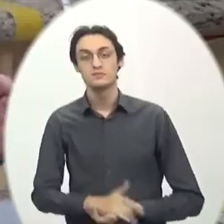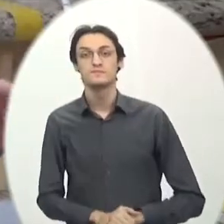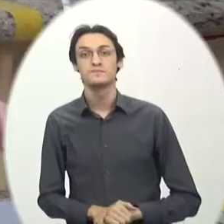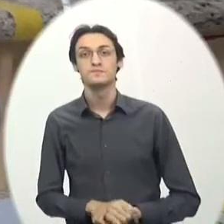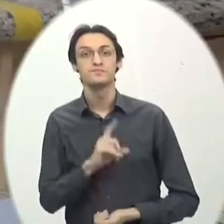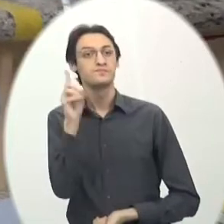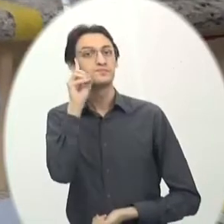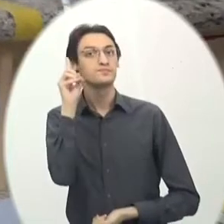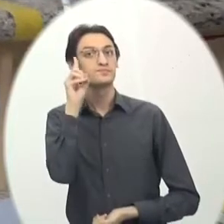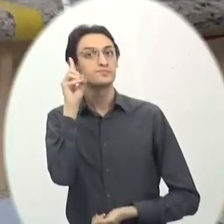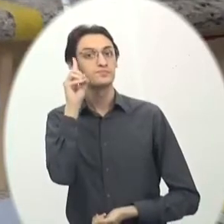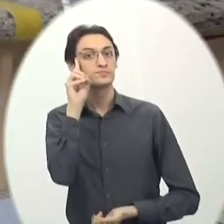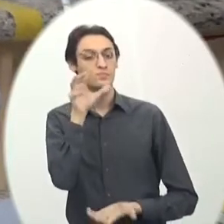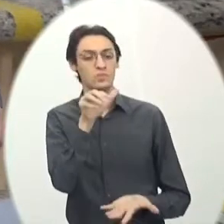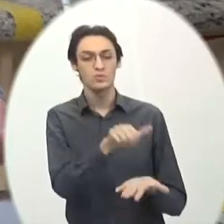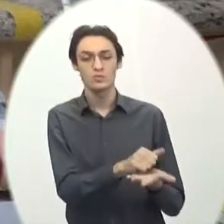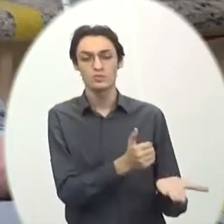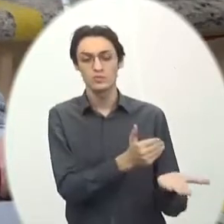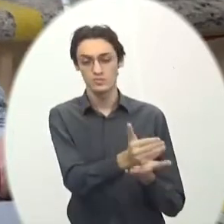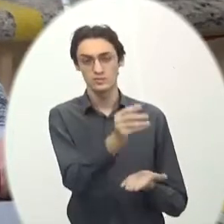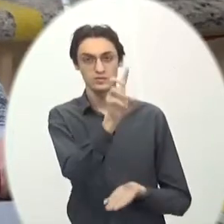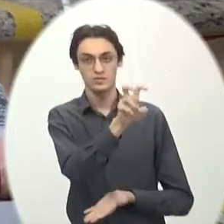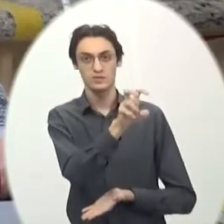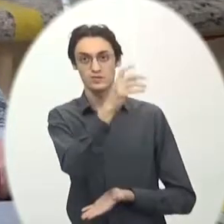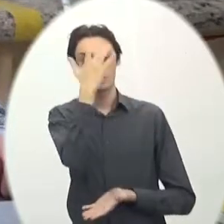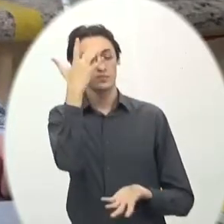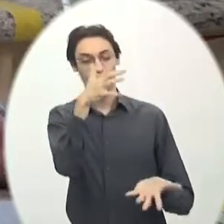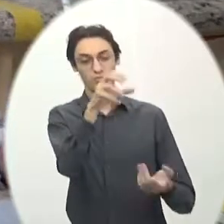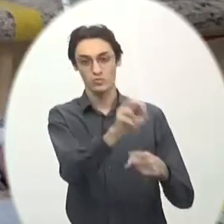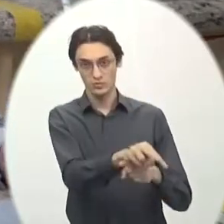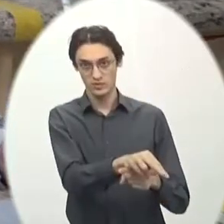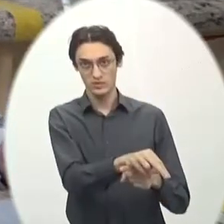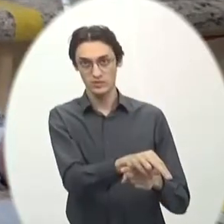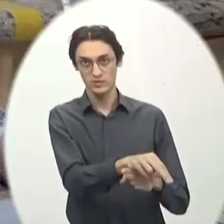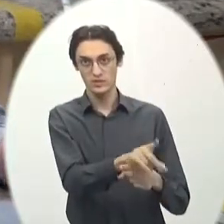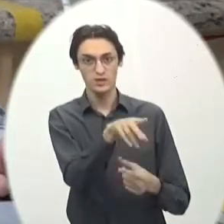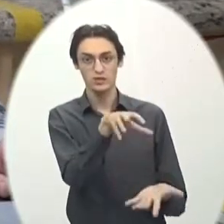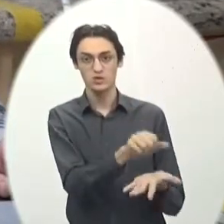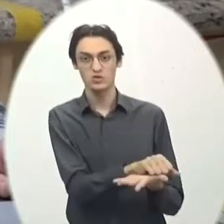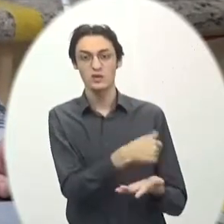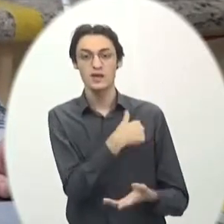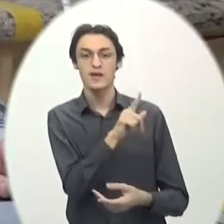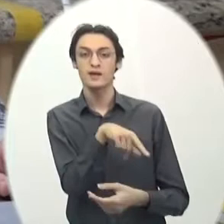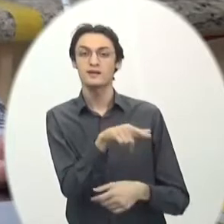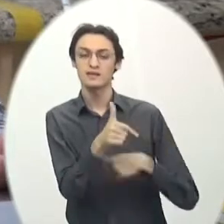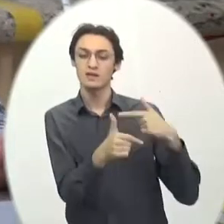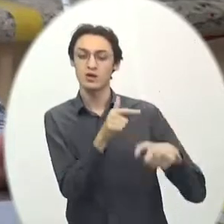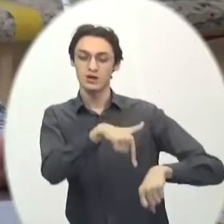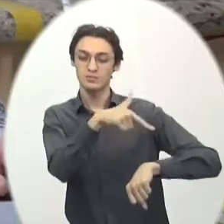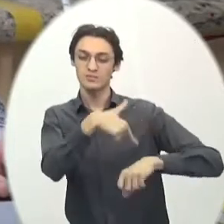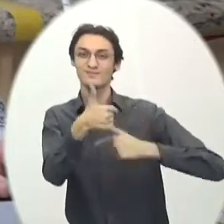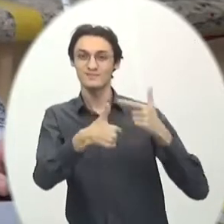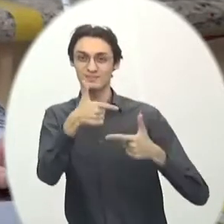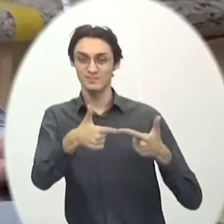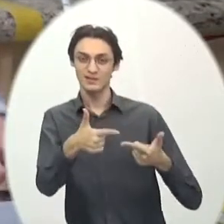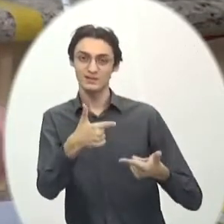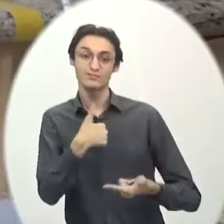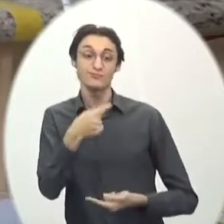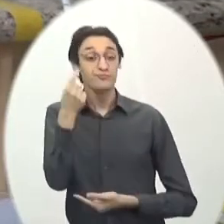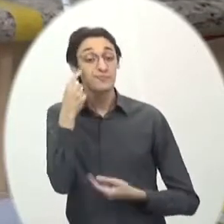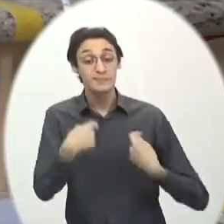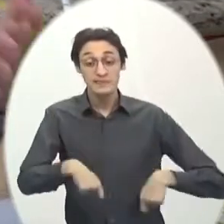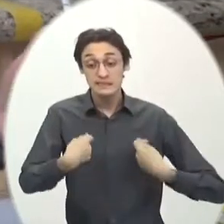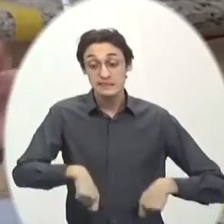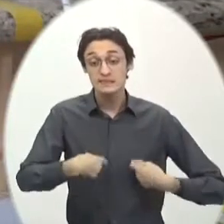dia, no início do contrato, foram 5 condutores contratados. Na verdade, era um contrato, era só por plantão, né? De acordo com a necessidade. Que o município